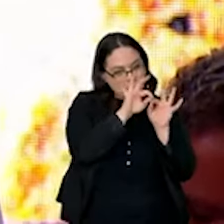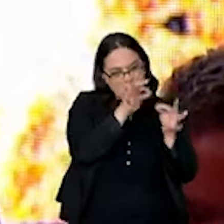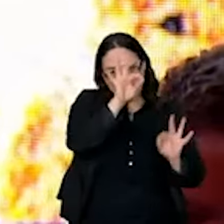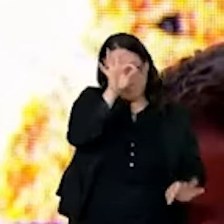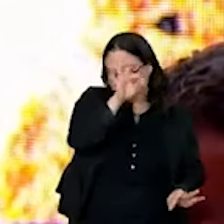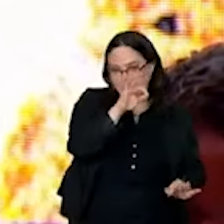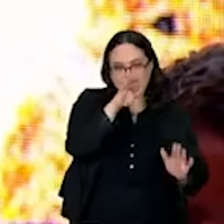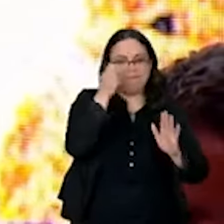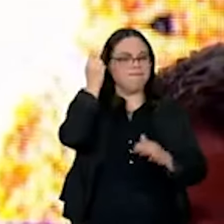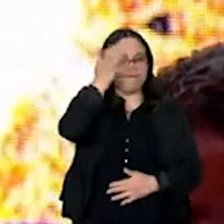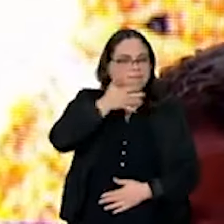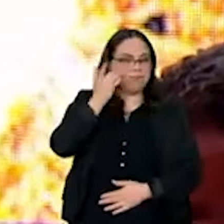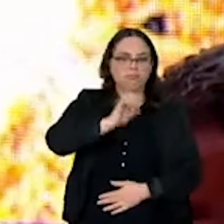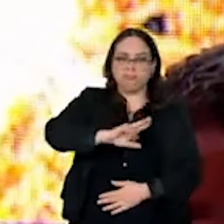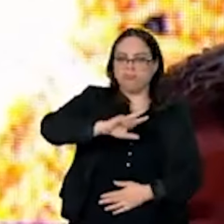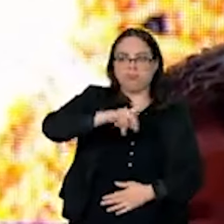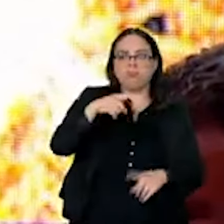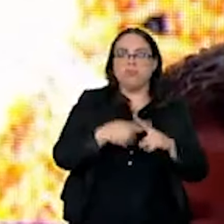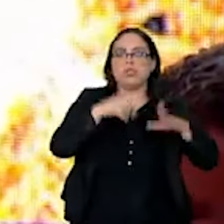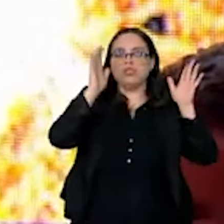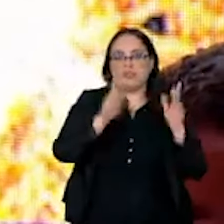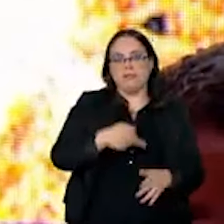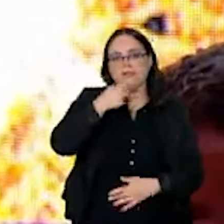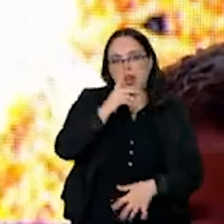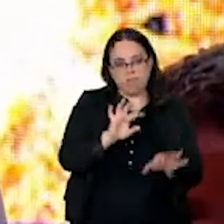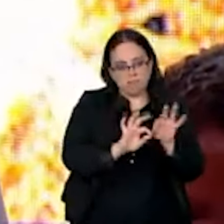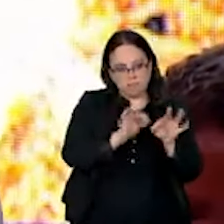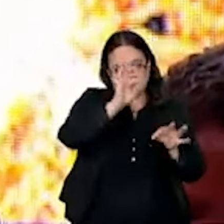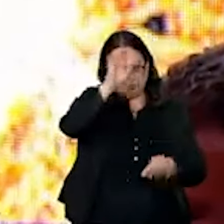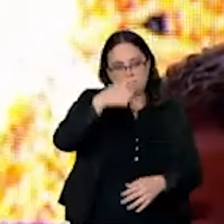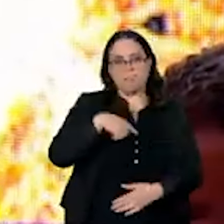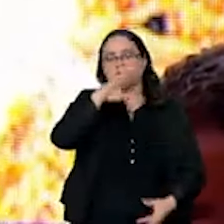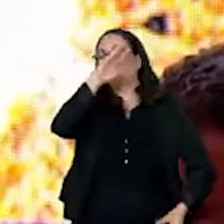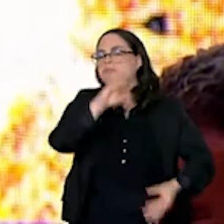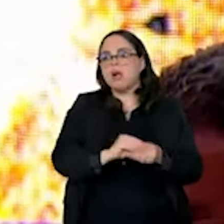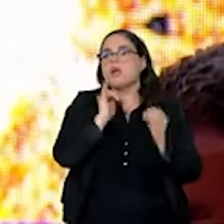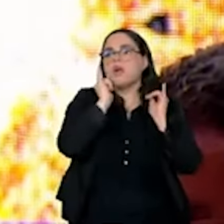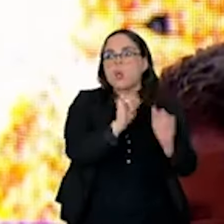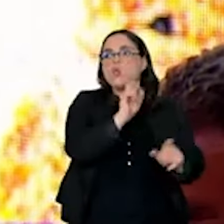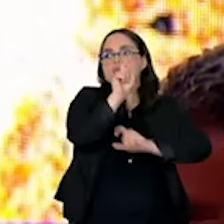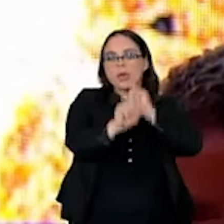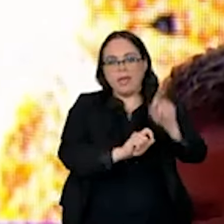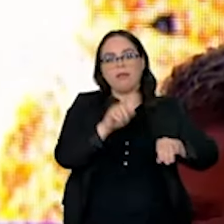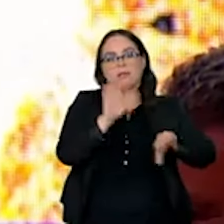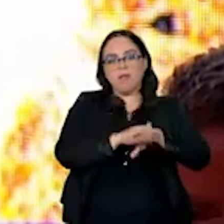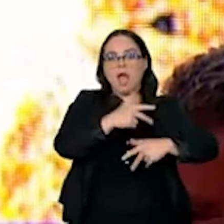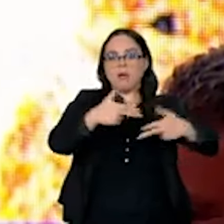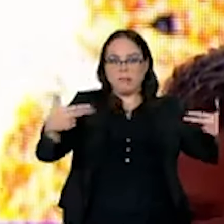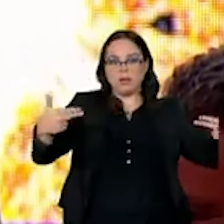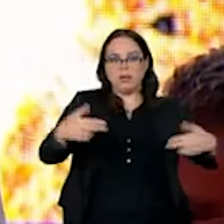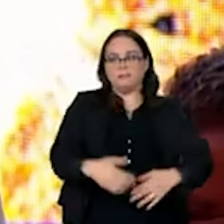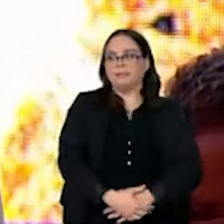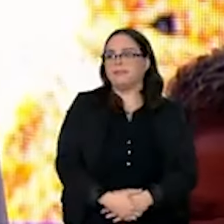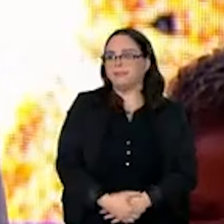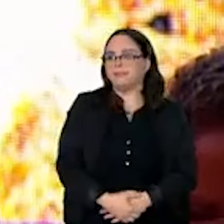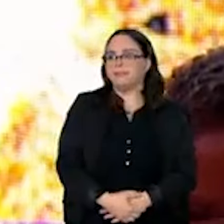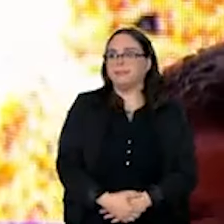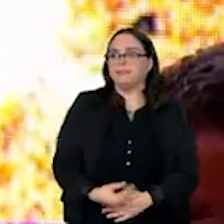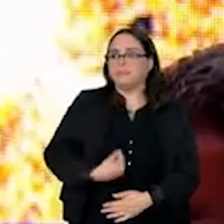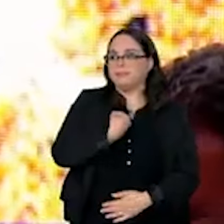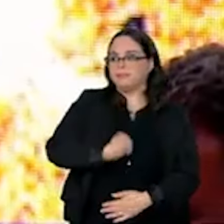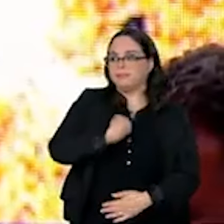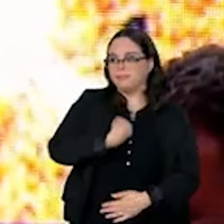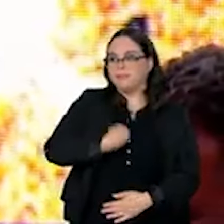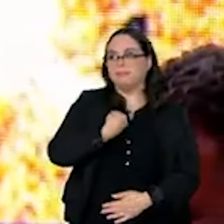não vou ler todo o discurso, não, porque eu já falei demais. Eu vou apenas dizer algumas coisas que nós precisamos